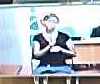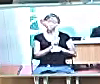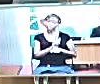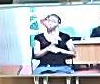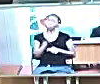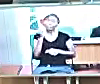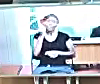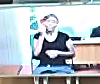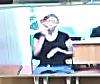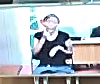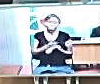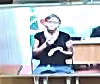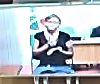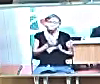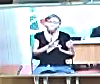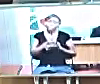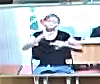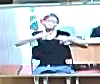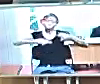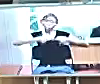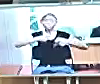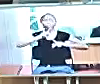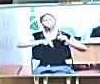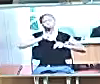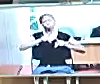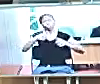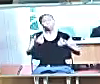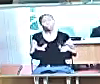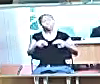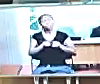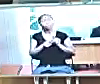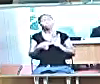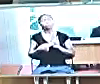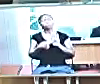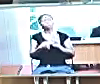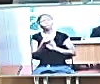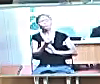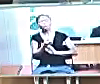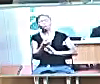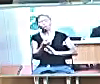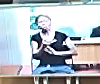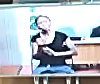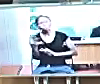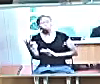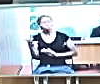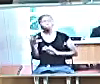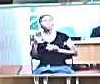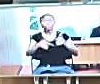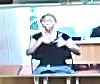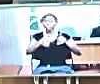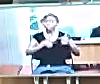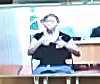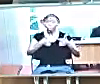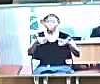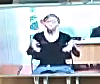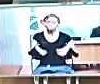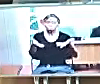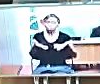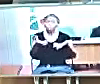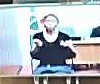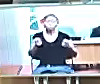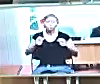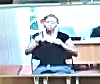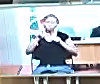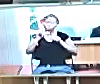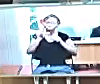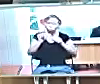continuidade das políticas públicas ea gente traz aqui também há algumas iniciativas que podem aliviar um pouco essa situação